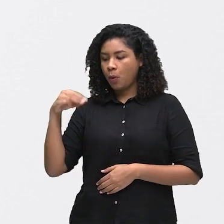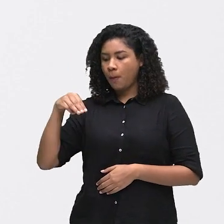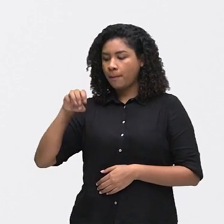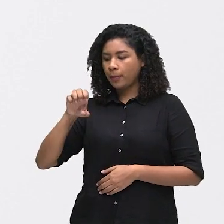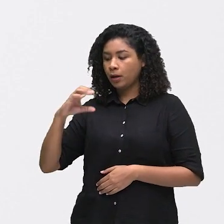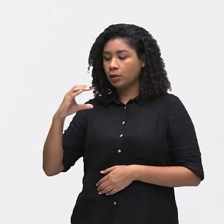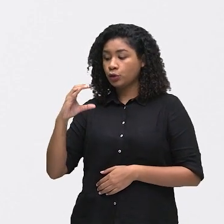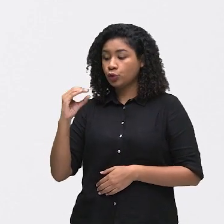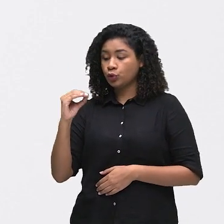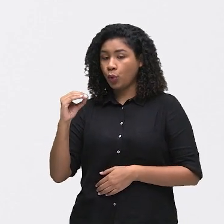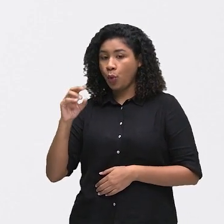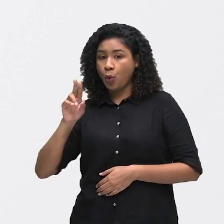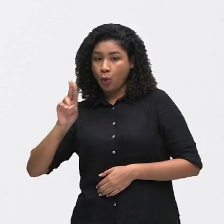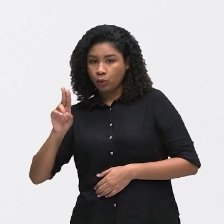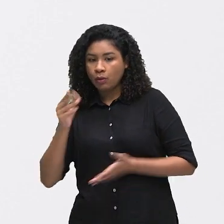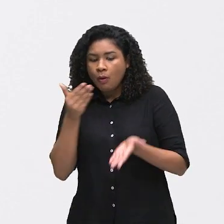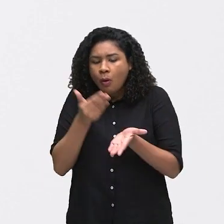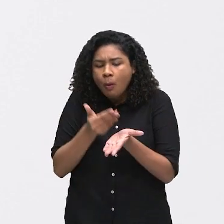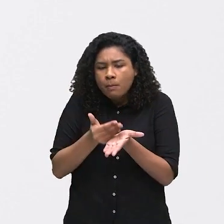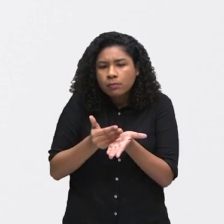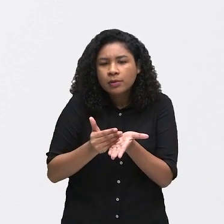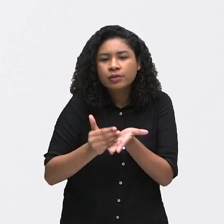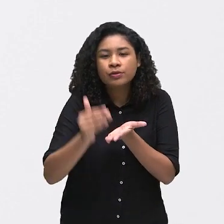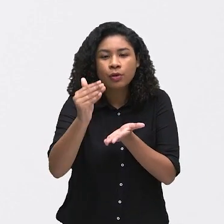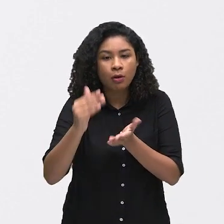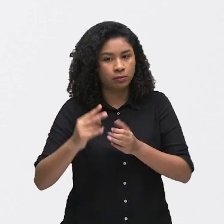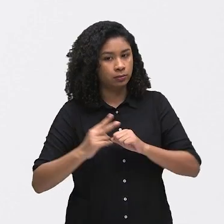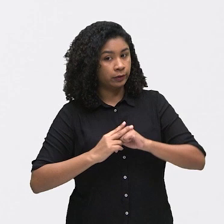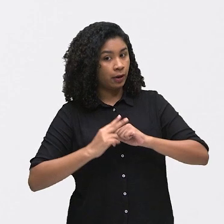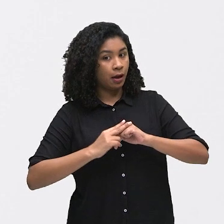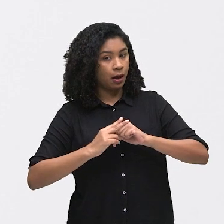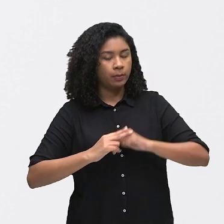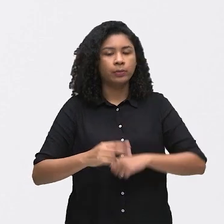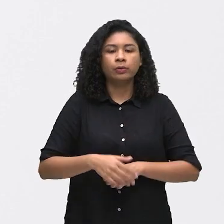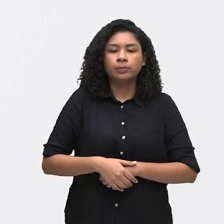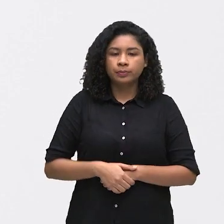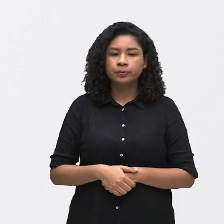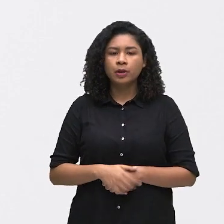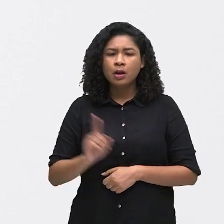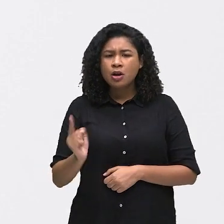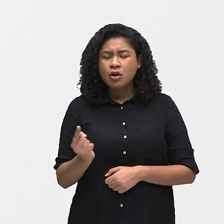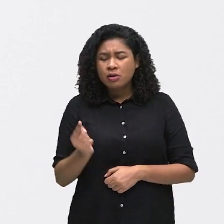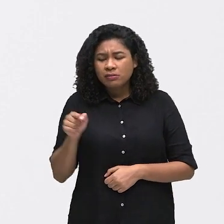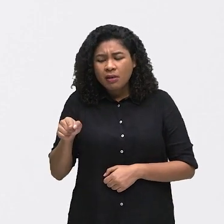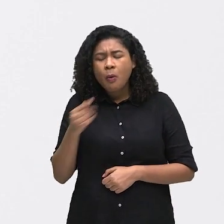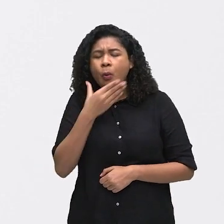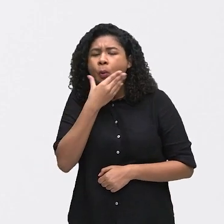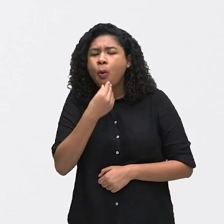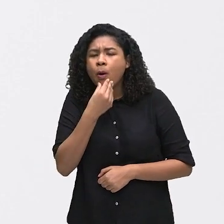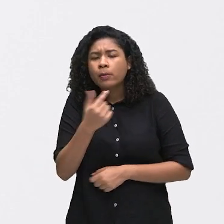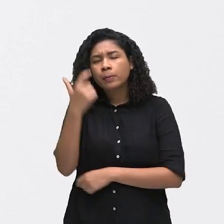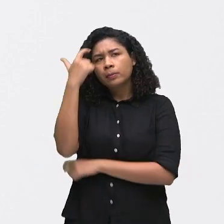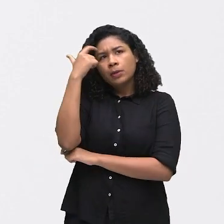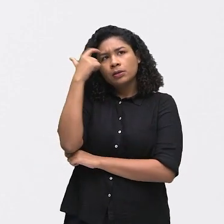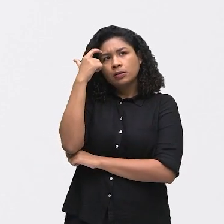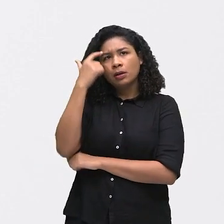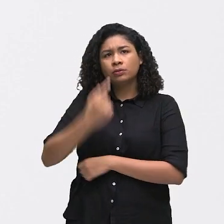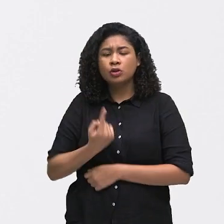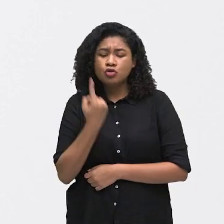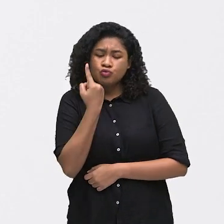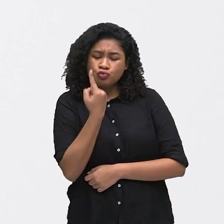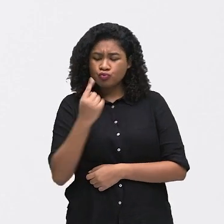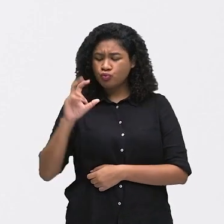tenho uma locução, que um ovo só por dia era pouco. Olha outro verbo aqui. Por que não põe